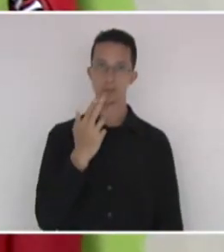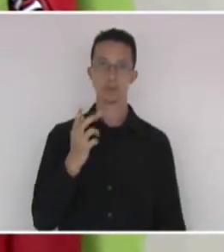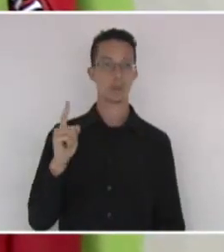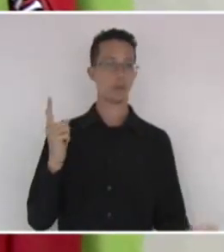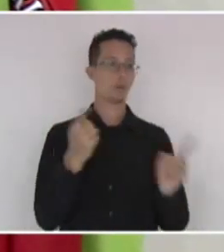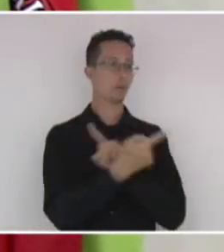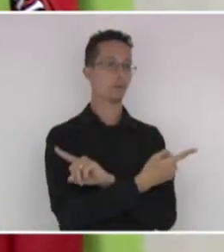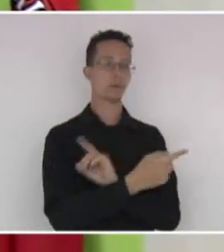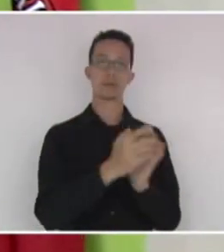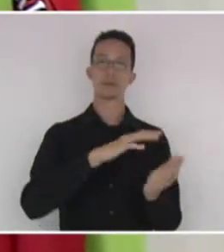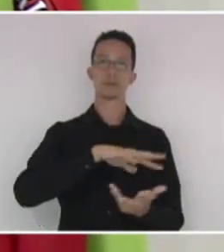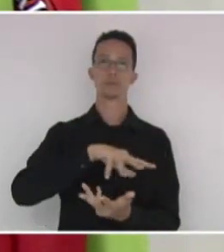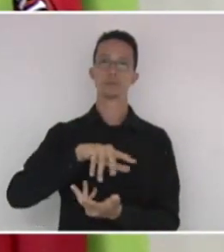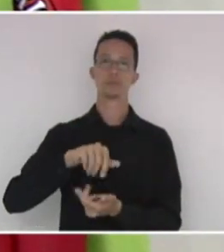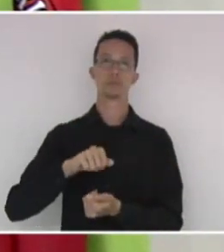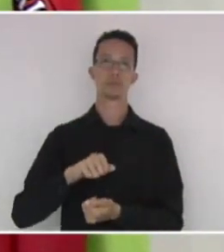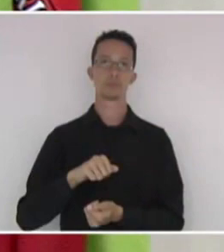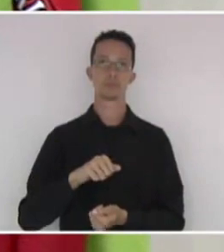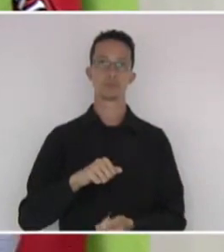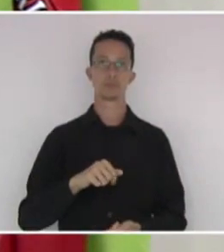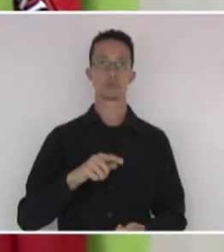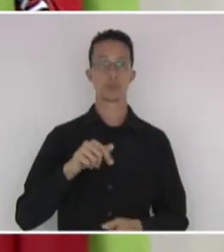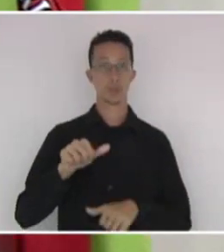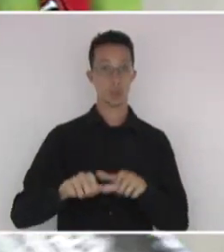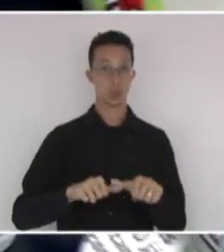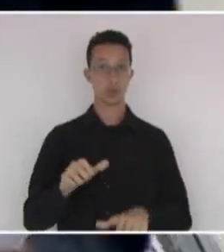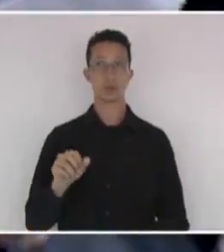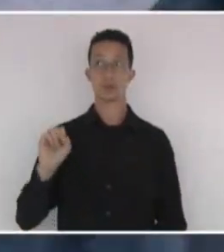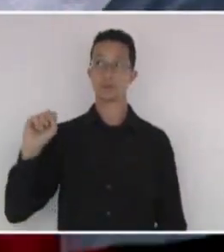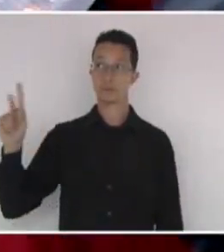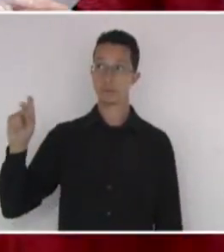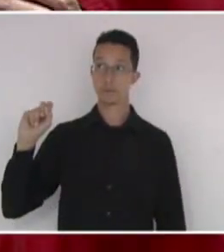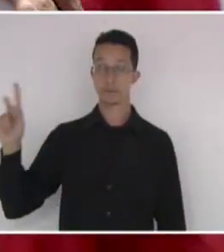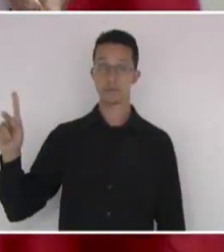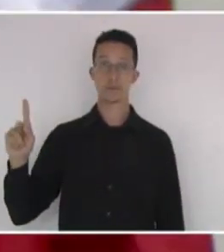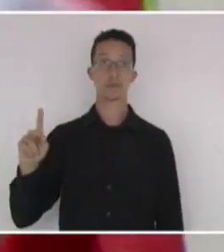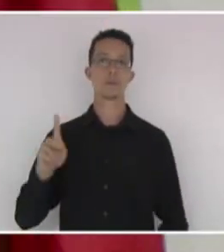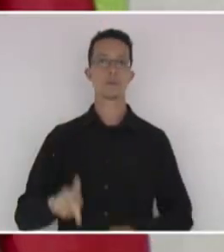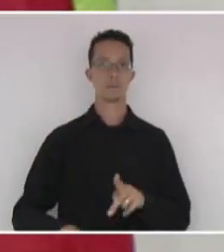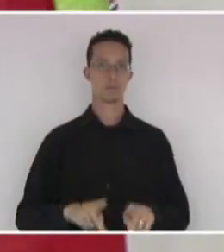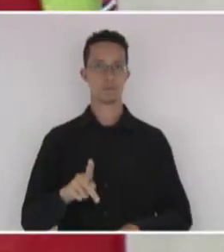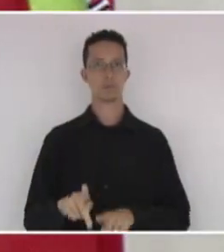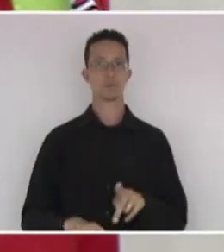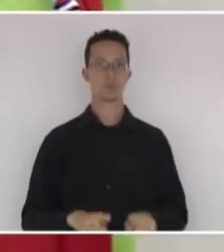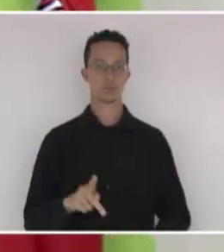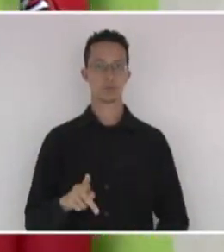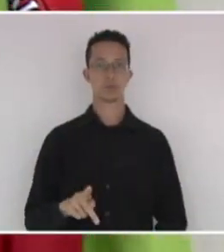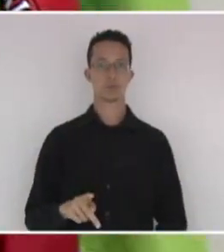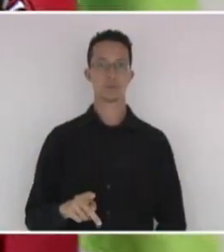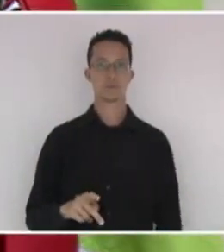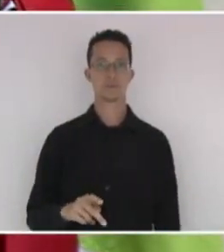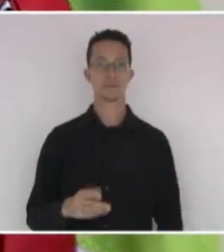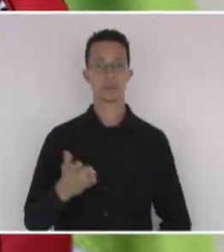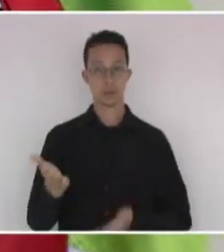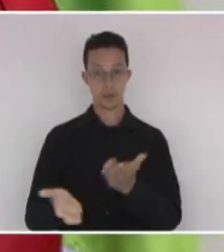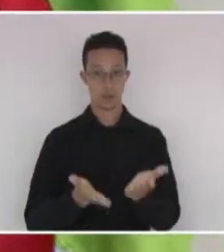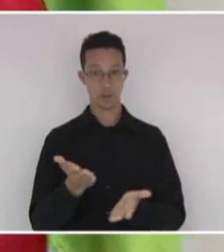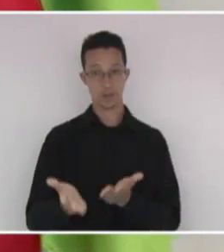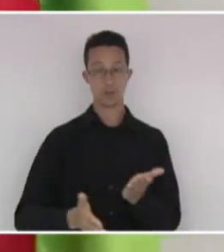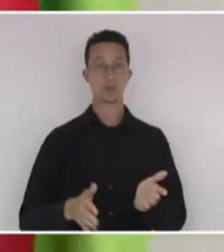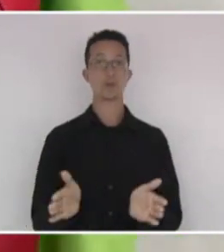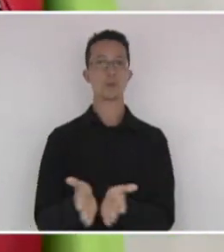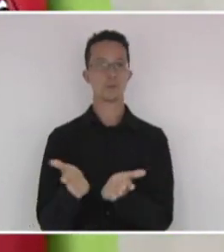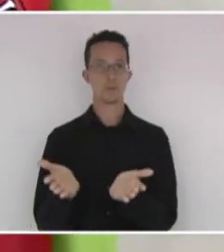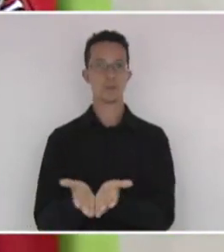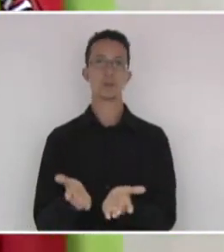converge para a previdência pública, principalmente para atender os mais necessitados e os trabalhadores de